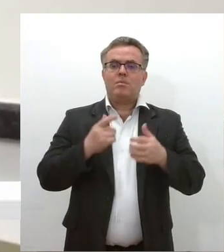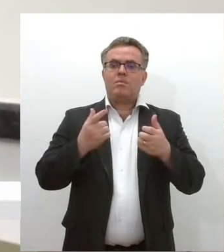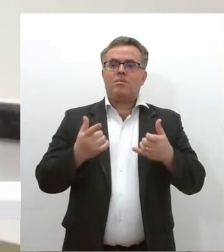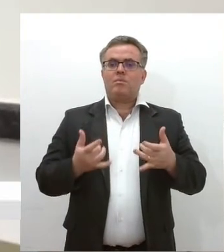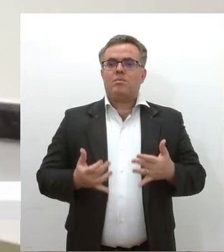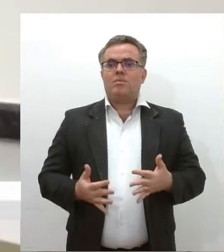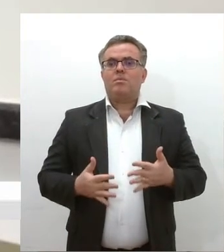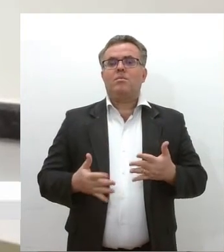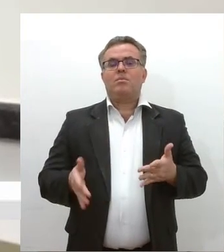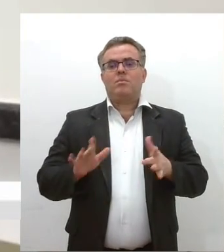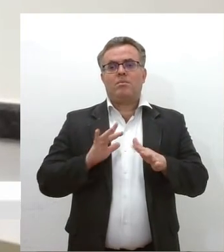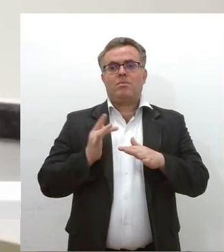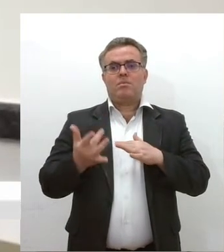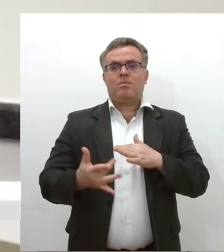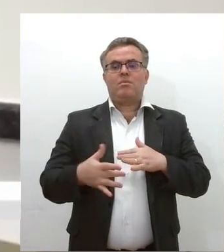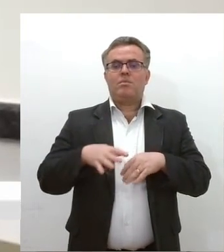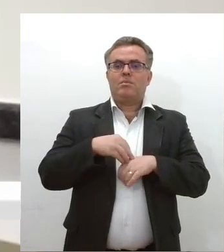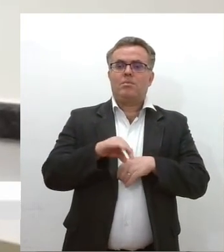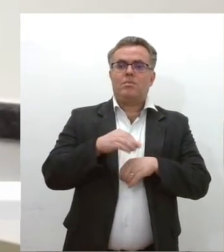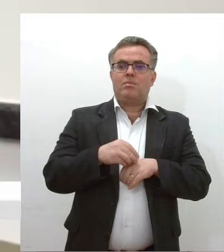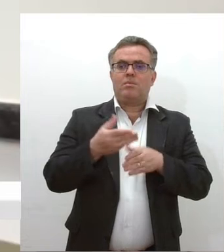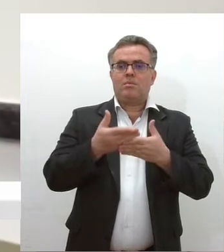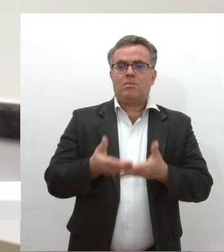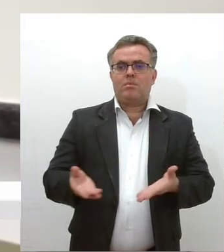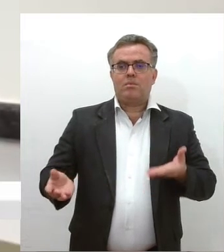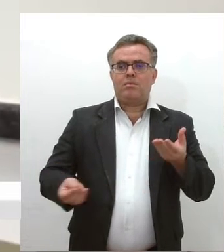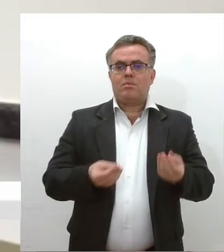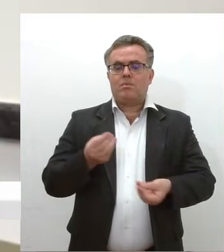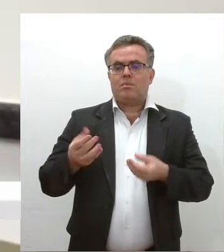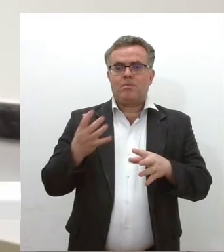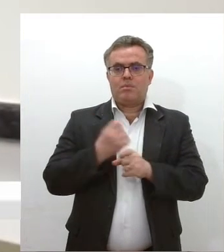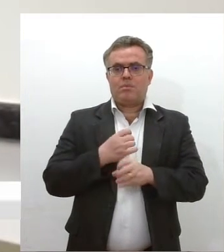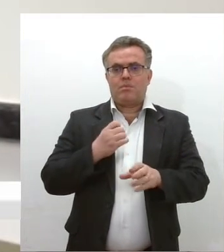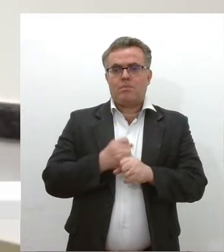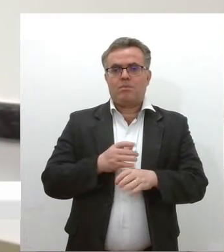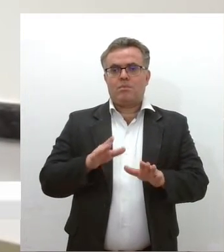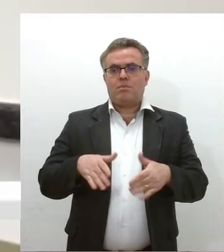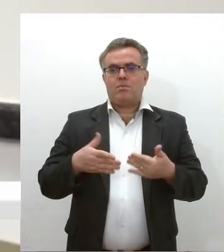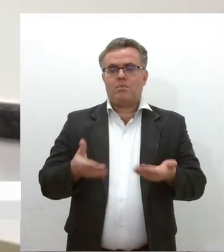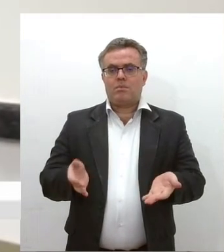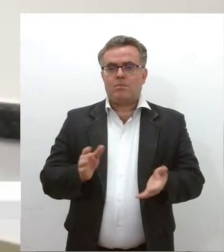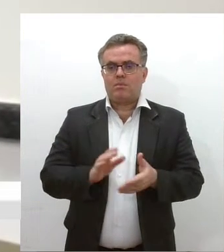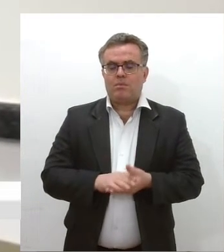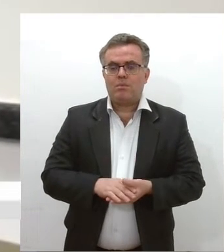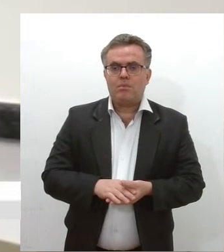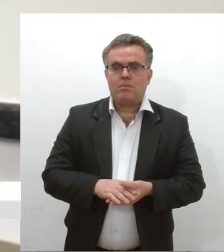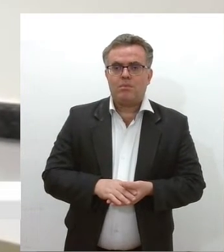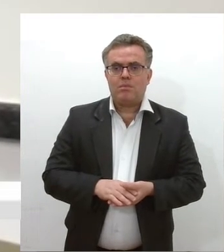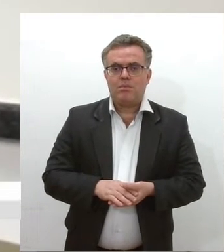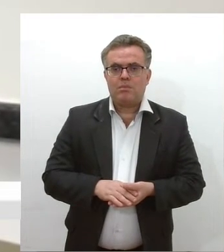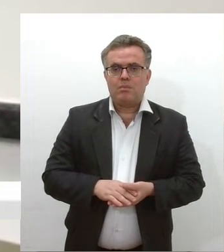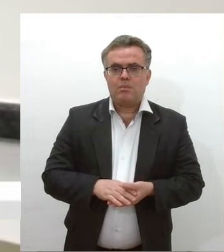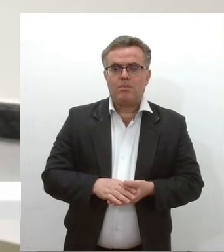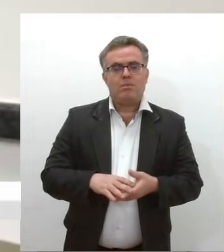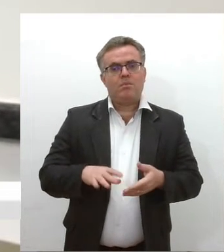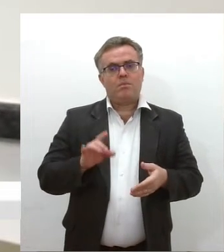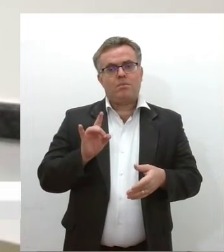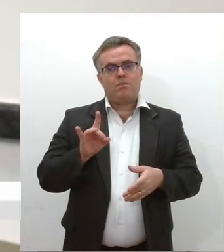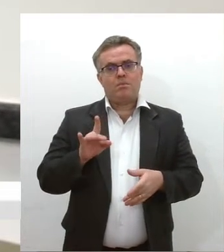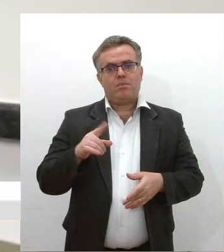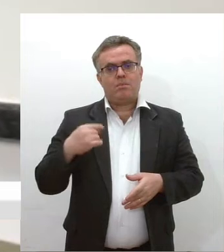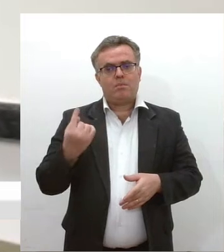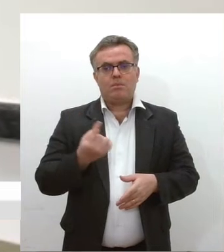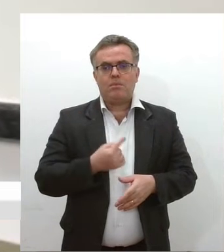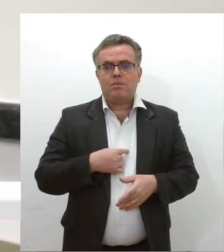também, compartilho o vídeo, para mostrar como é que faz o cálculo do período fértil, que não é tão difícil assim, tá? E simplesmente a gente tem que acompanhar